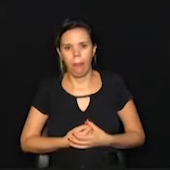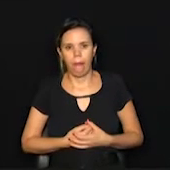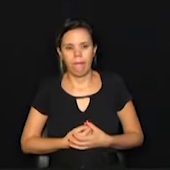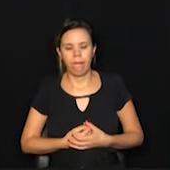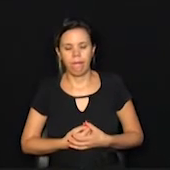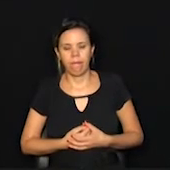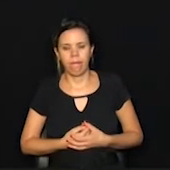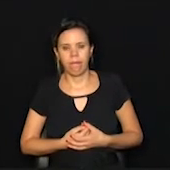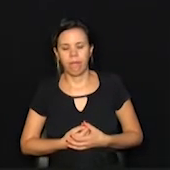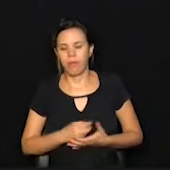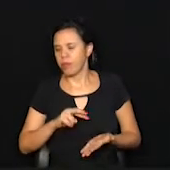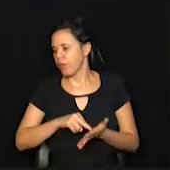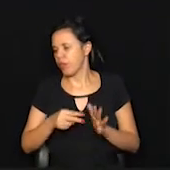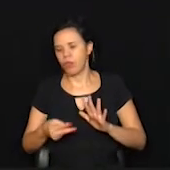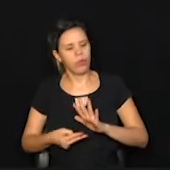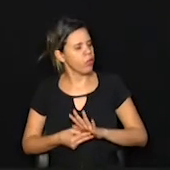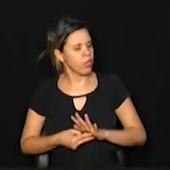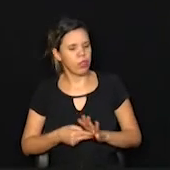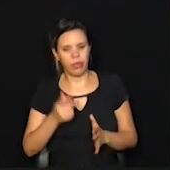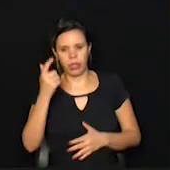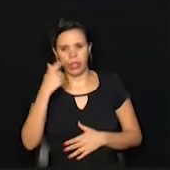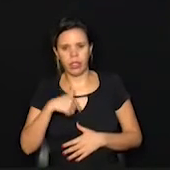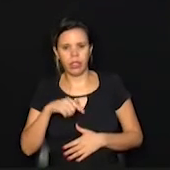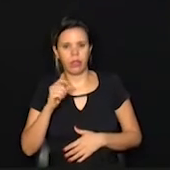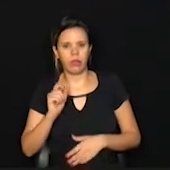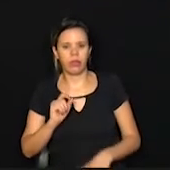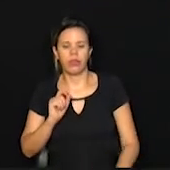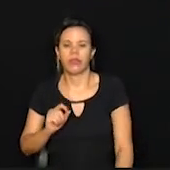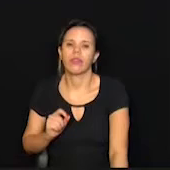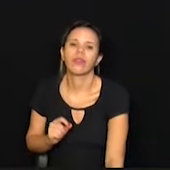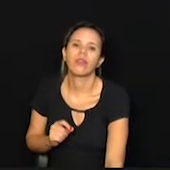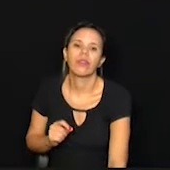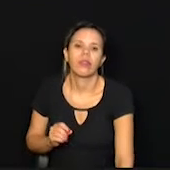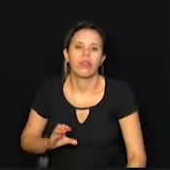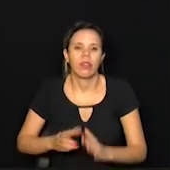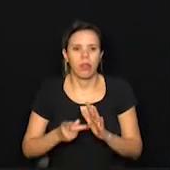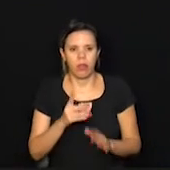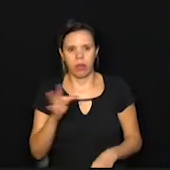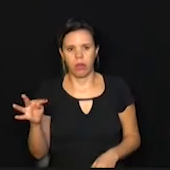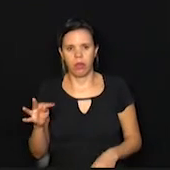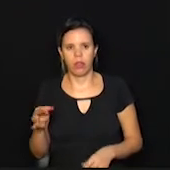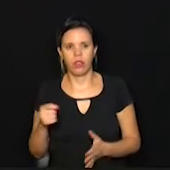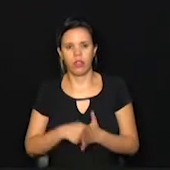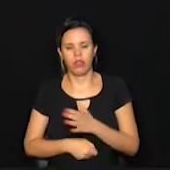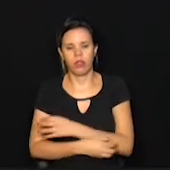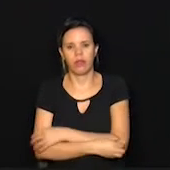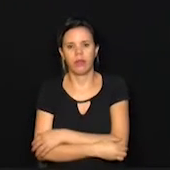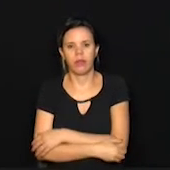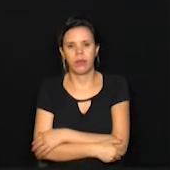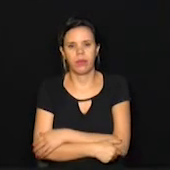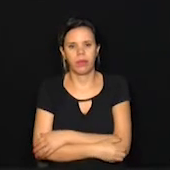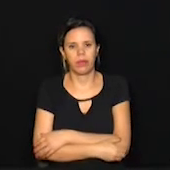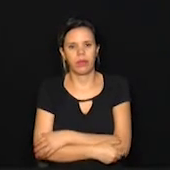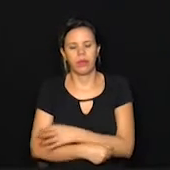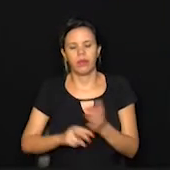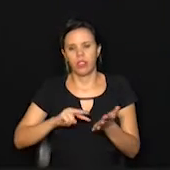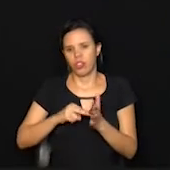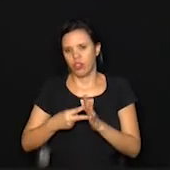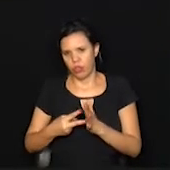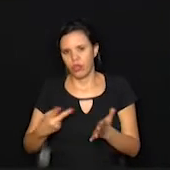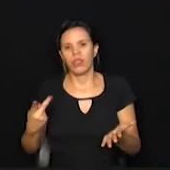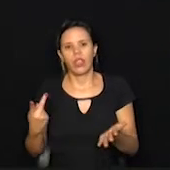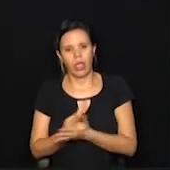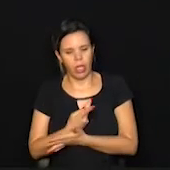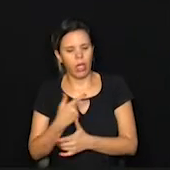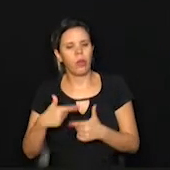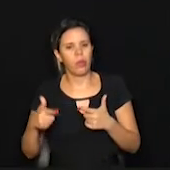isso não quer dizer pessoal eu sou é filiado ao PT sua militante do PT sou de Jesus não pertence no caseiro.pt não tem erro